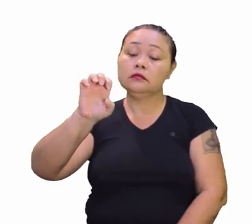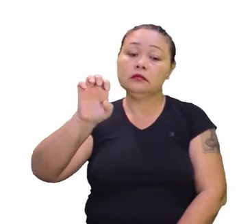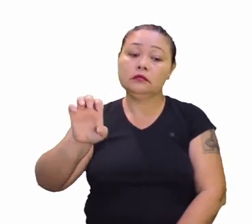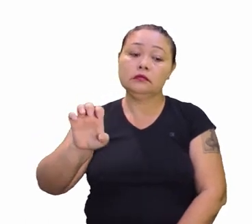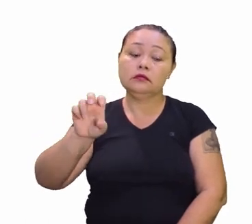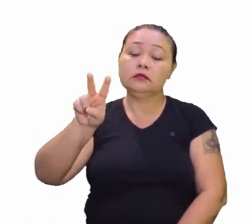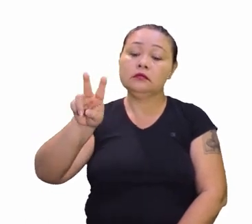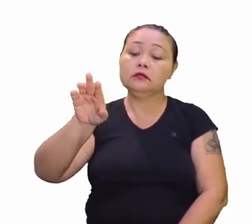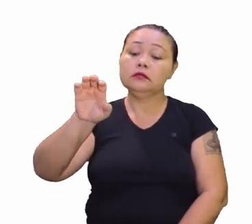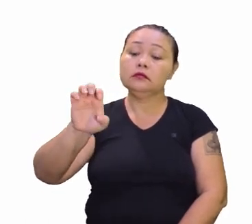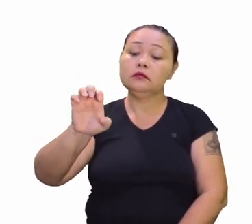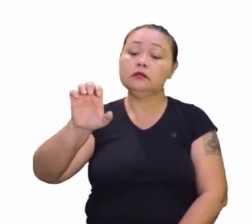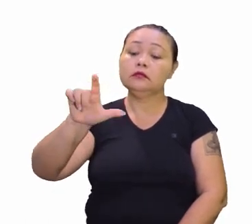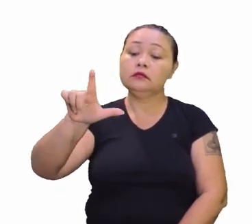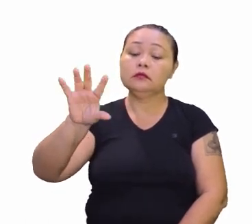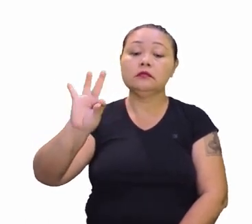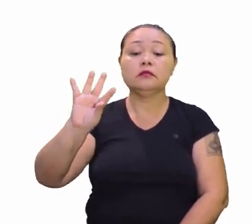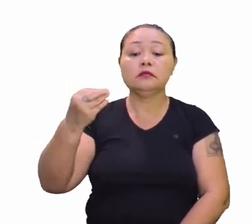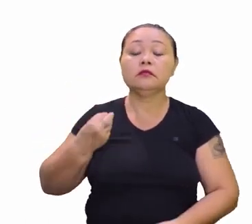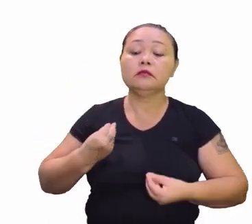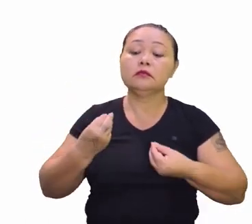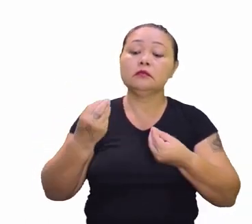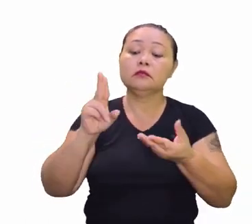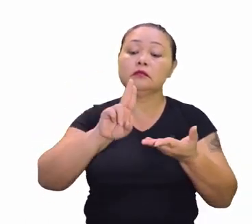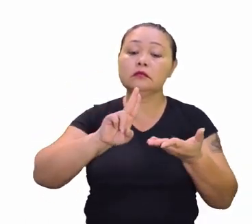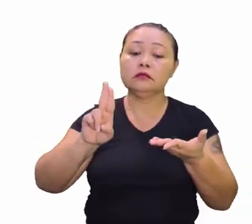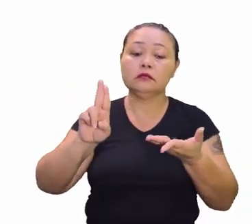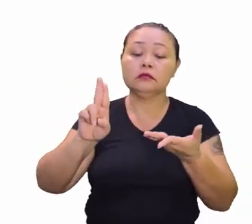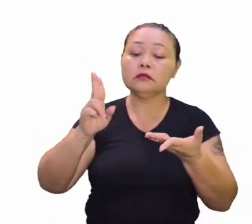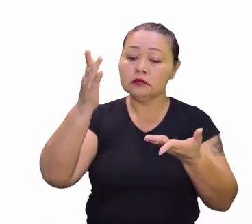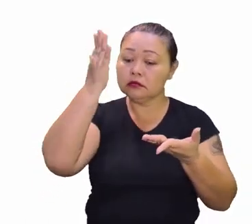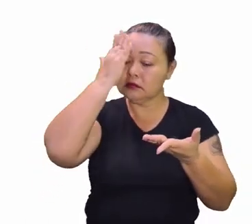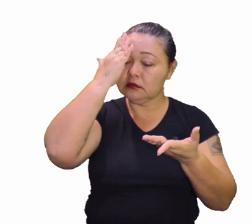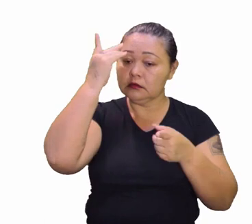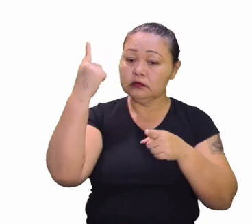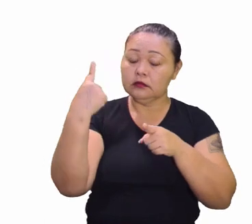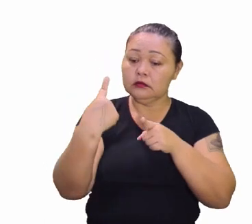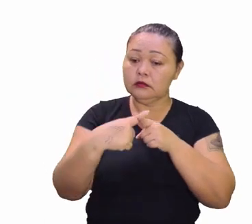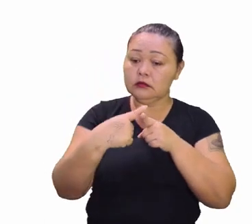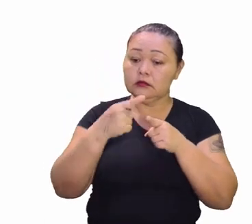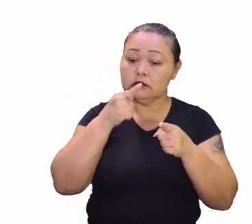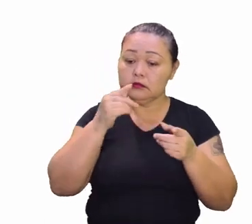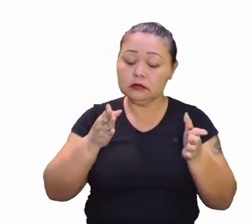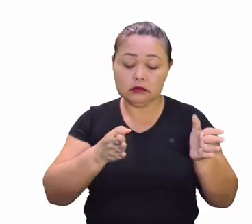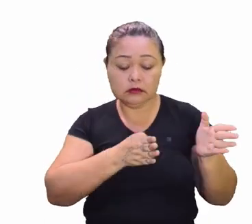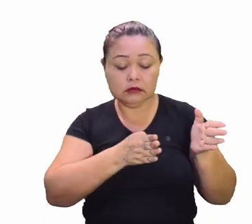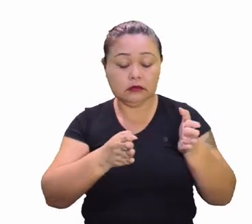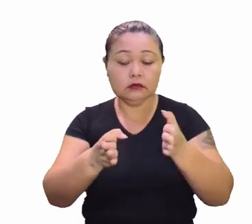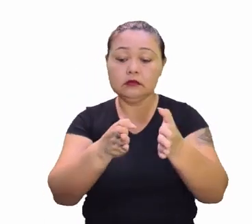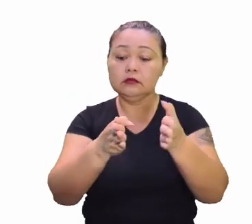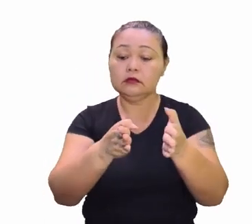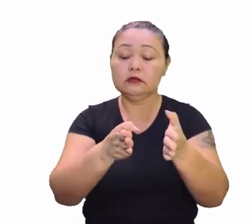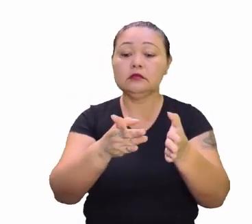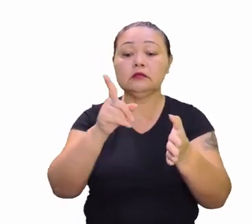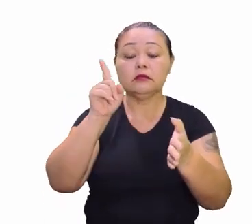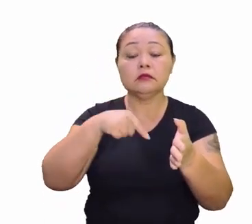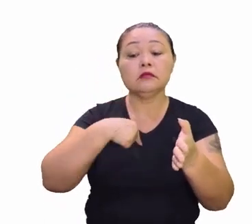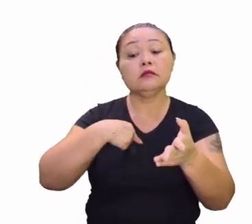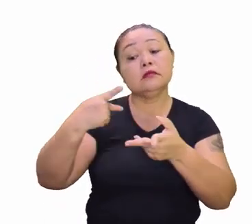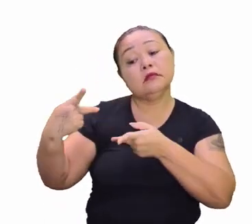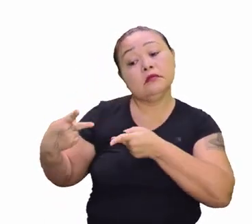Sabe por que relevou esse nome? Porque no Rio Roosevelt ele veio